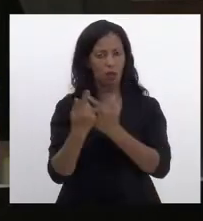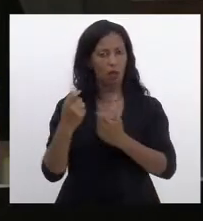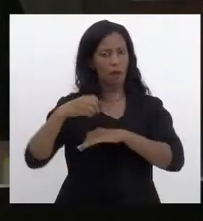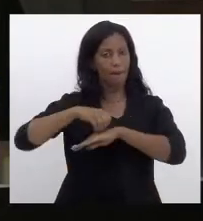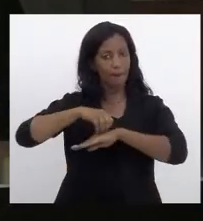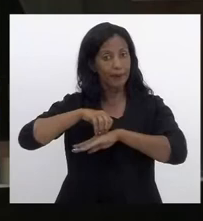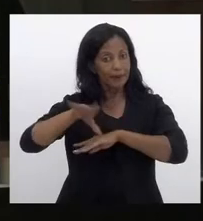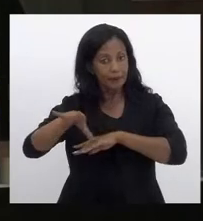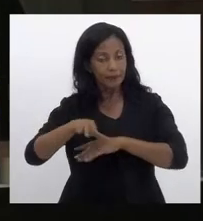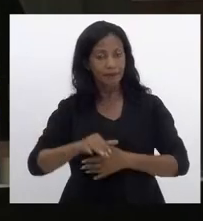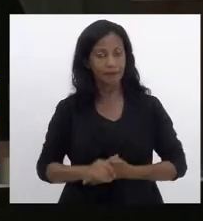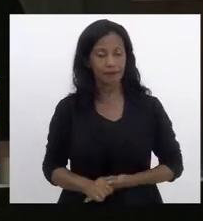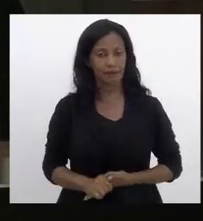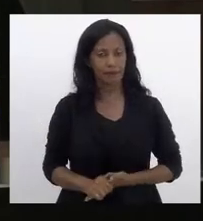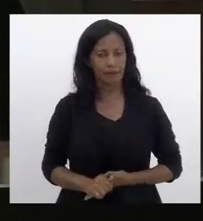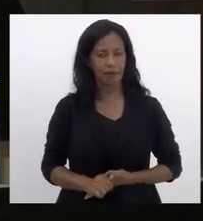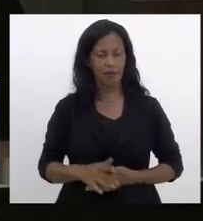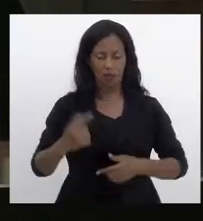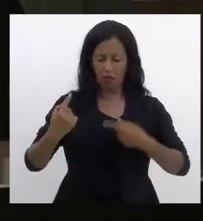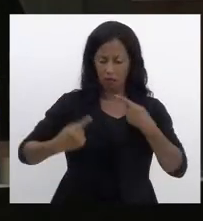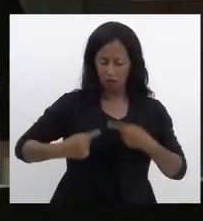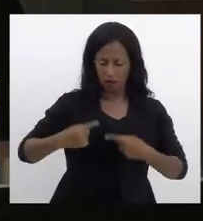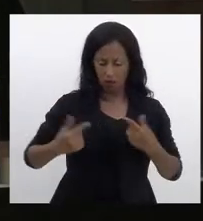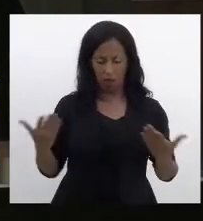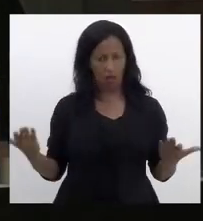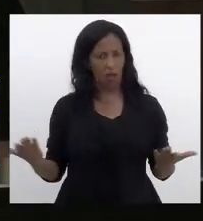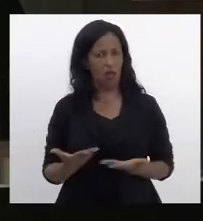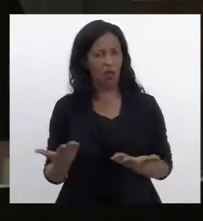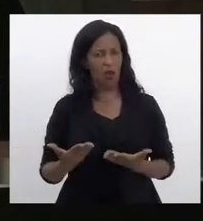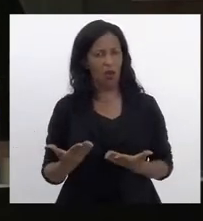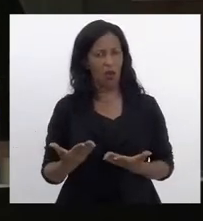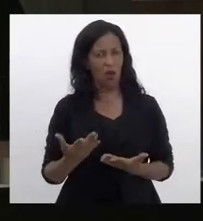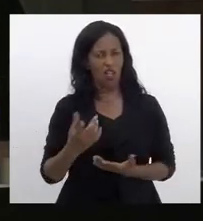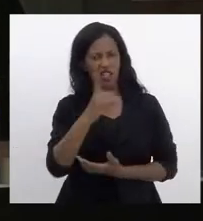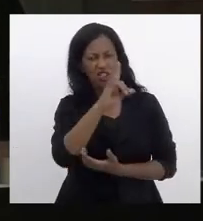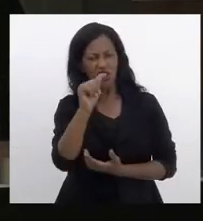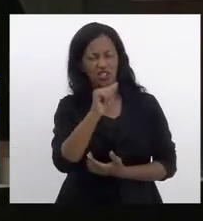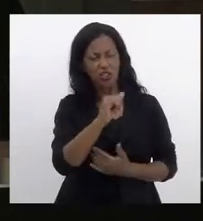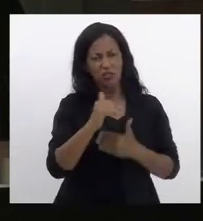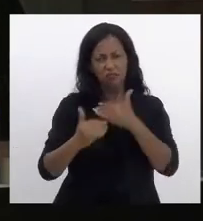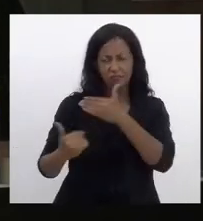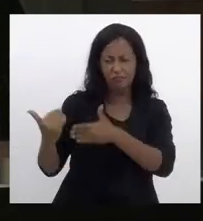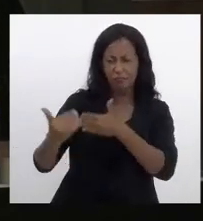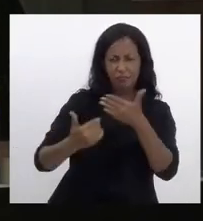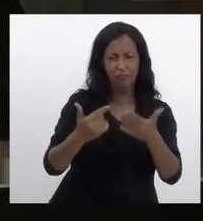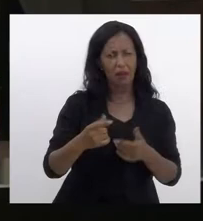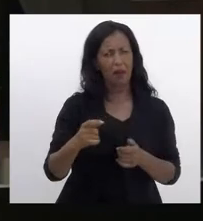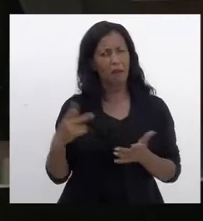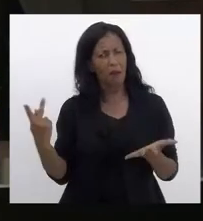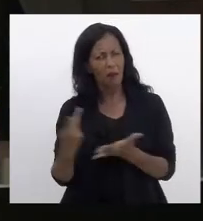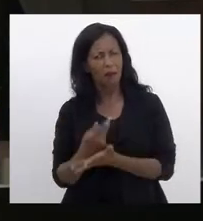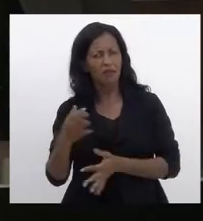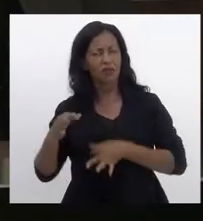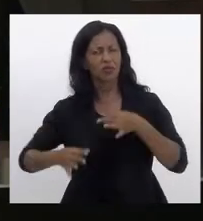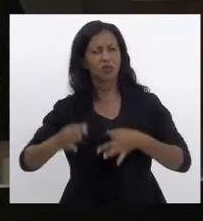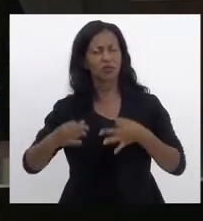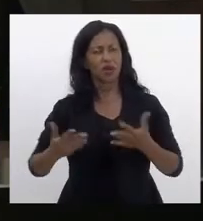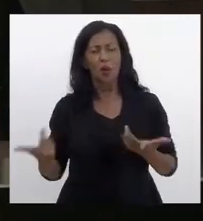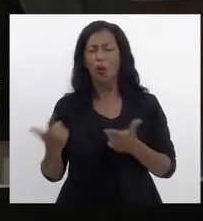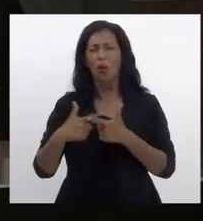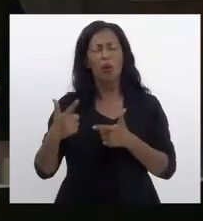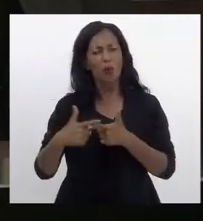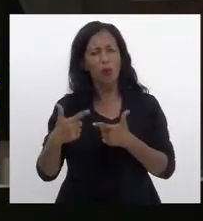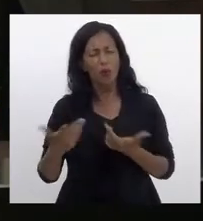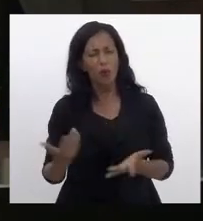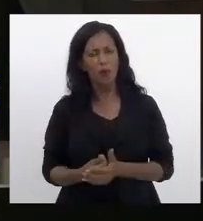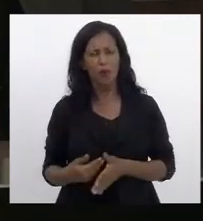mensagem, se discutirá agora durante dias, é isso para se fazer justiça? Qual é o problema